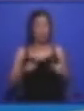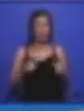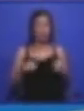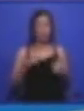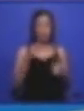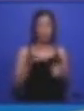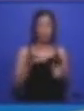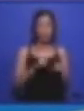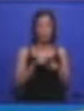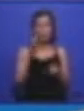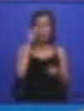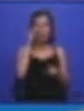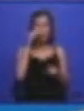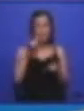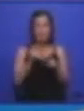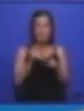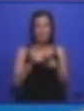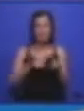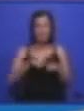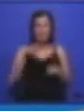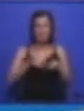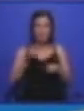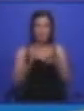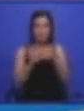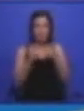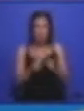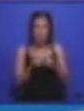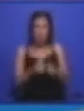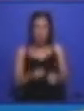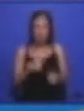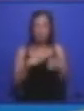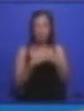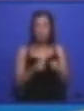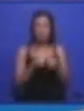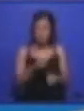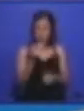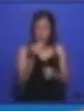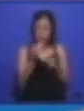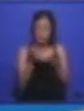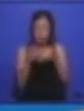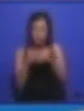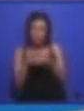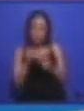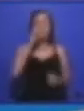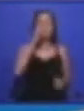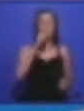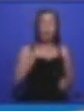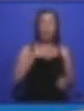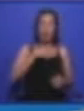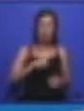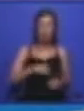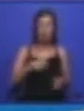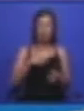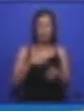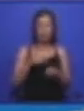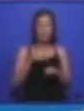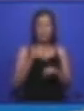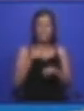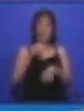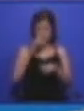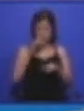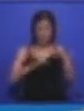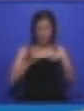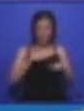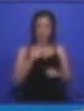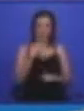sou um bocado bicho de mato. Refugia-se muito, esconde-se muito. Eu costumo dizer, eu gosto muito de lamber as minhas feridas